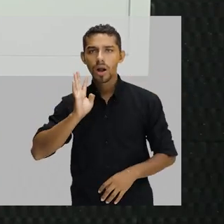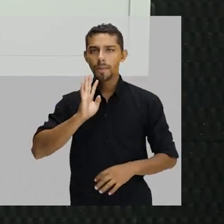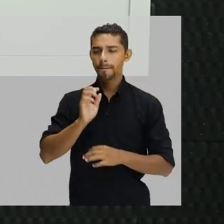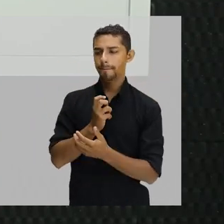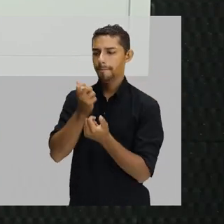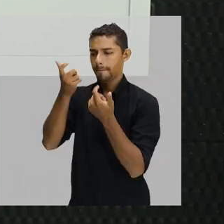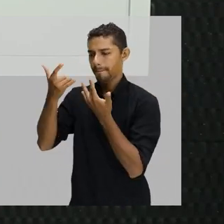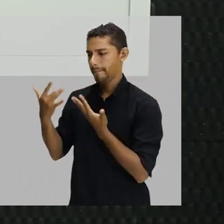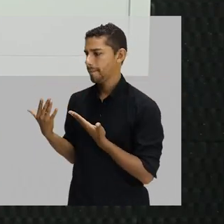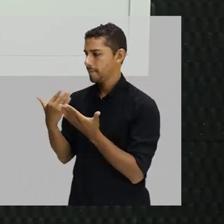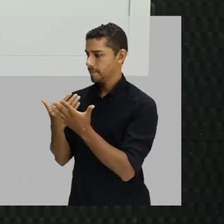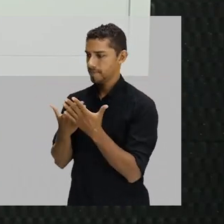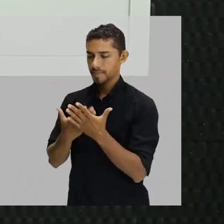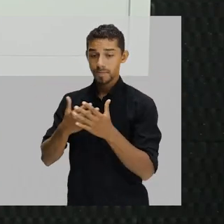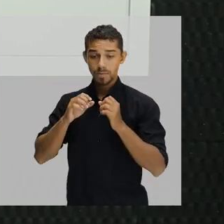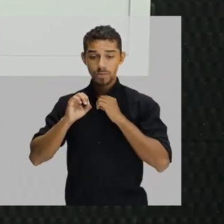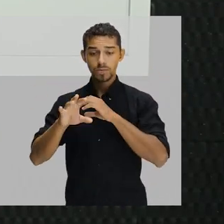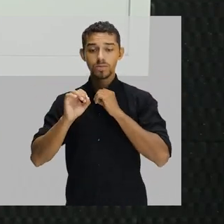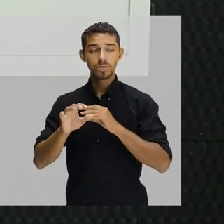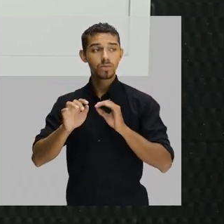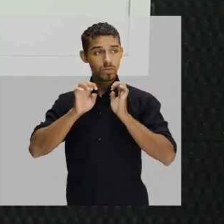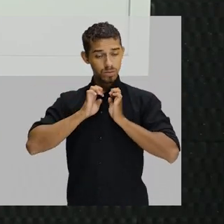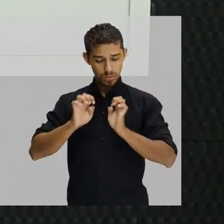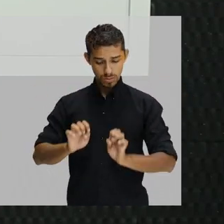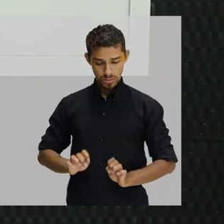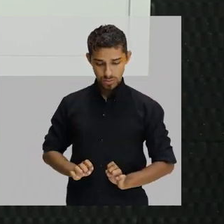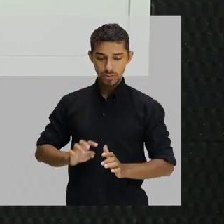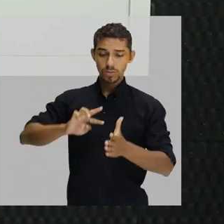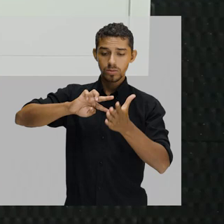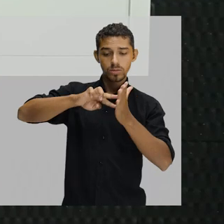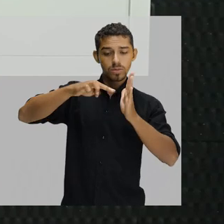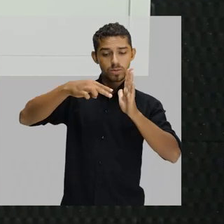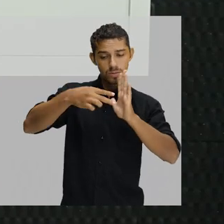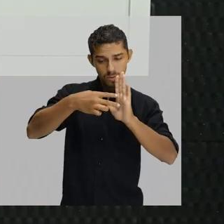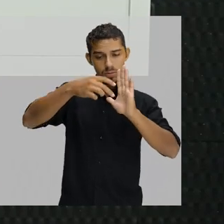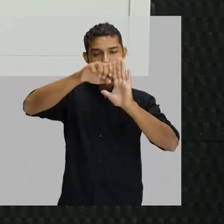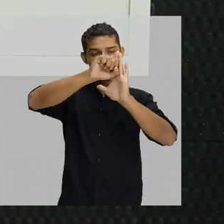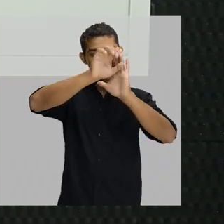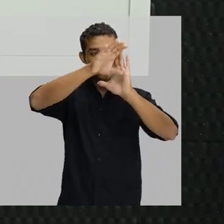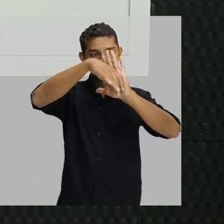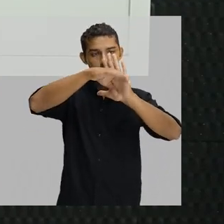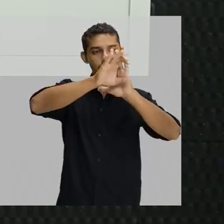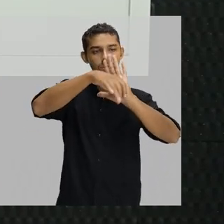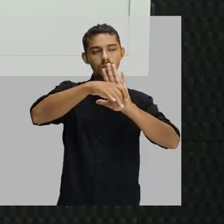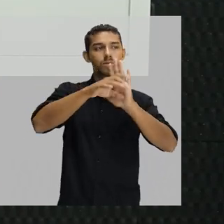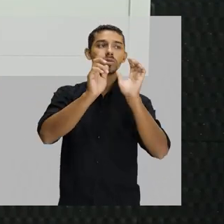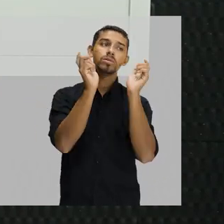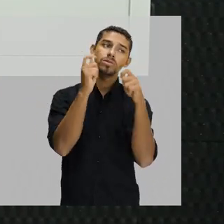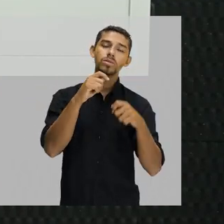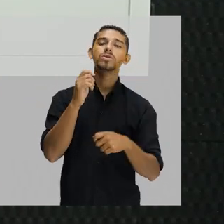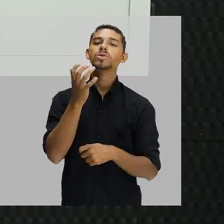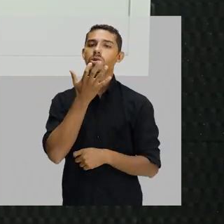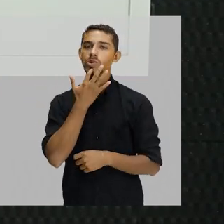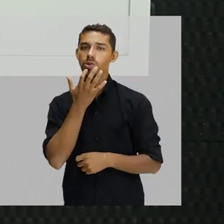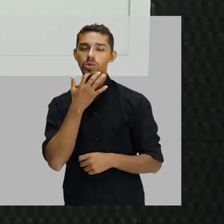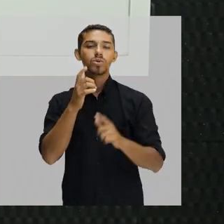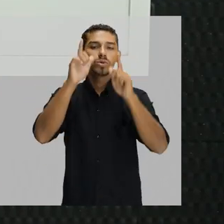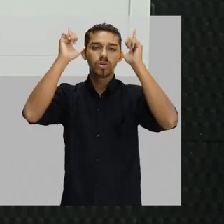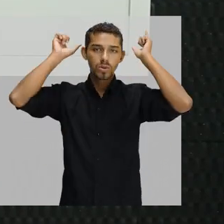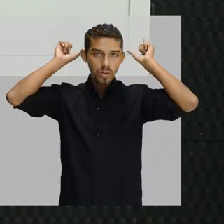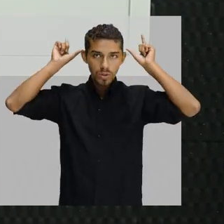ser tratado. Ética enquanto definição, obviamente, você sabe que ela vem do